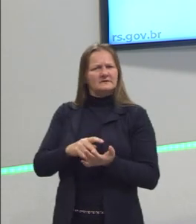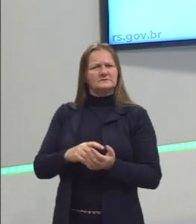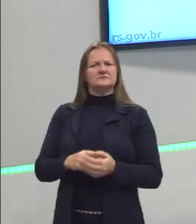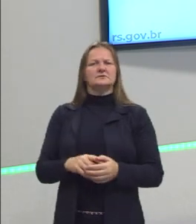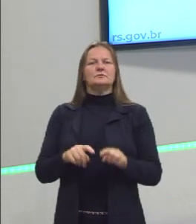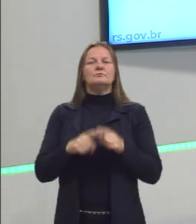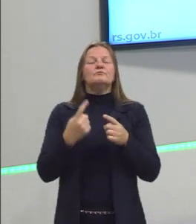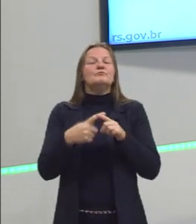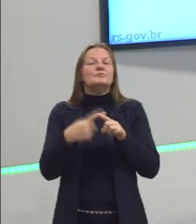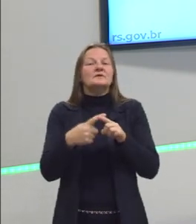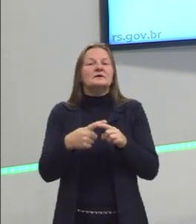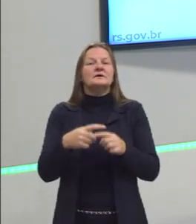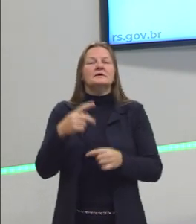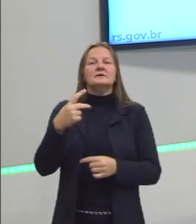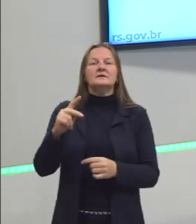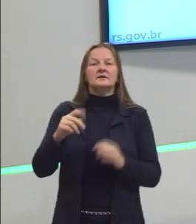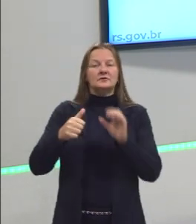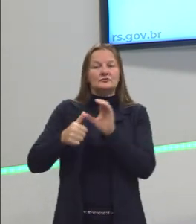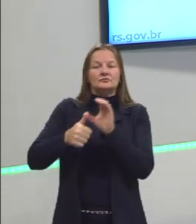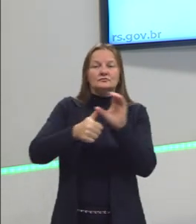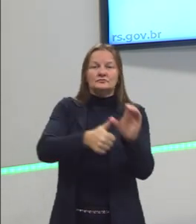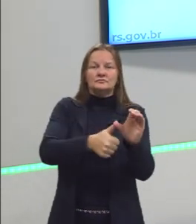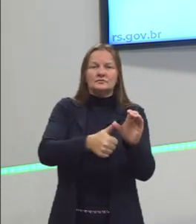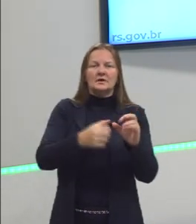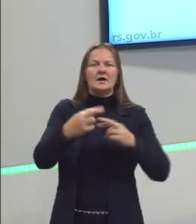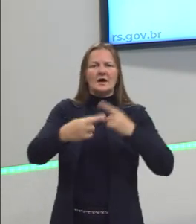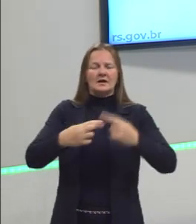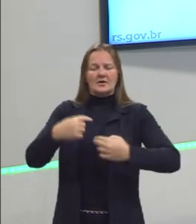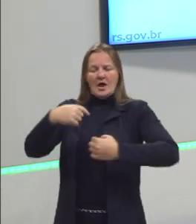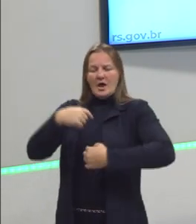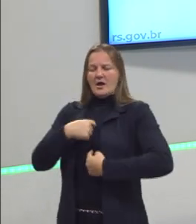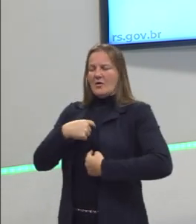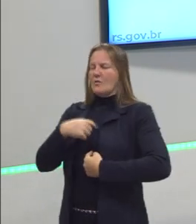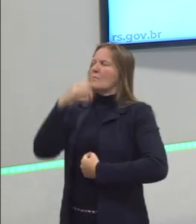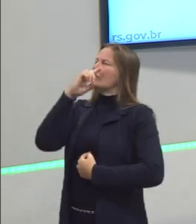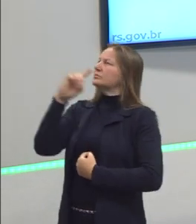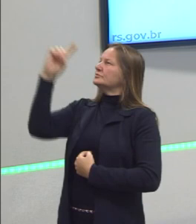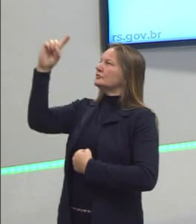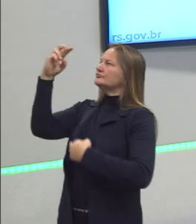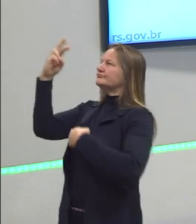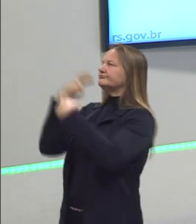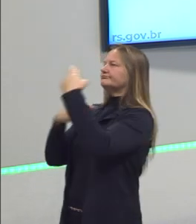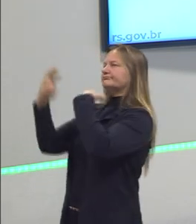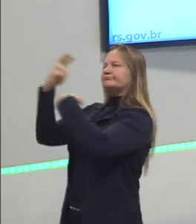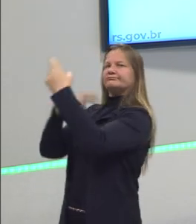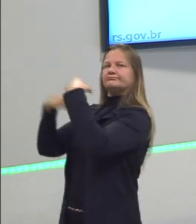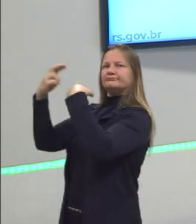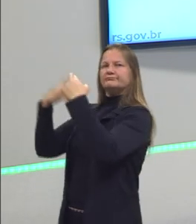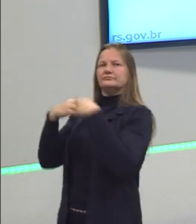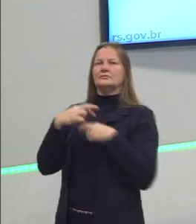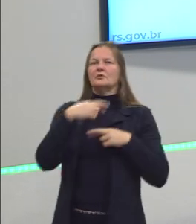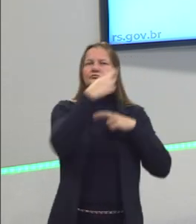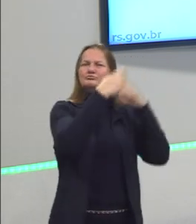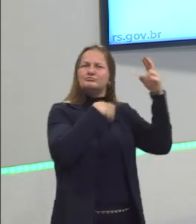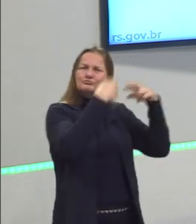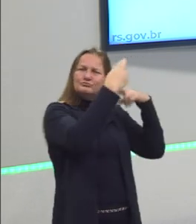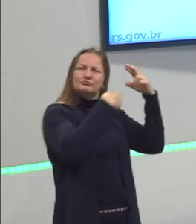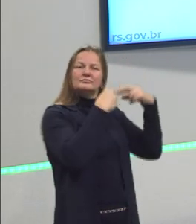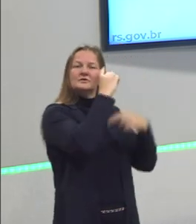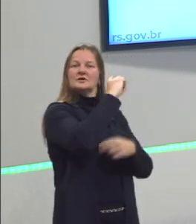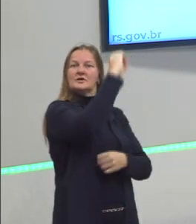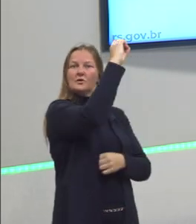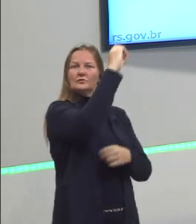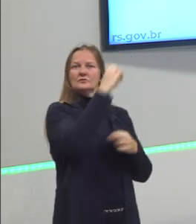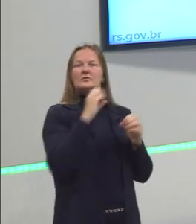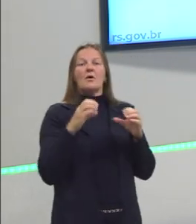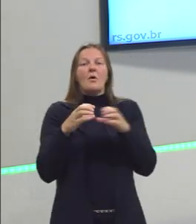porque para o cristianismo a relação se dá a partir do sujeito com Deus e não mais com o